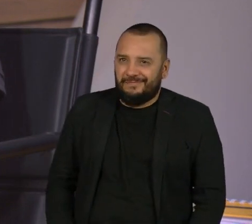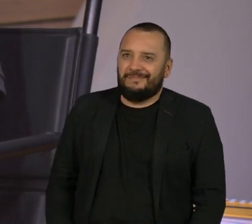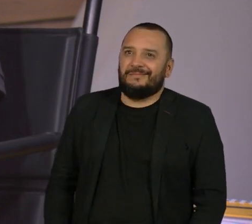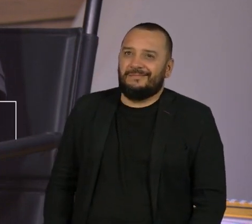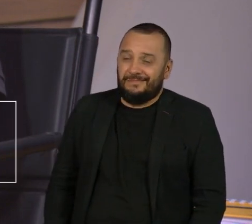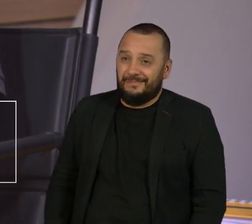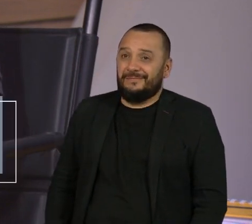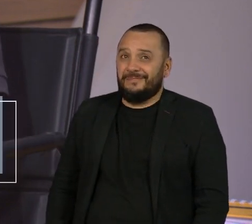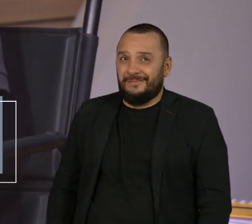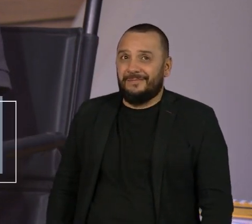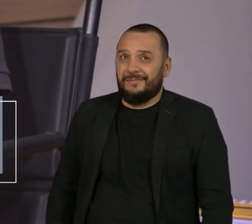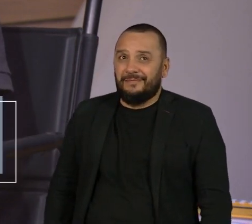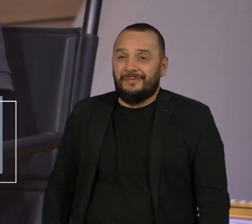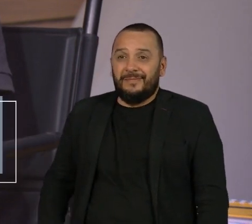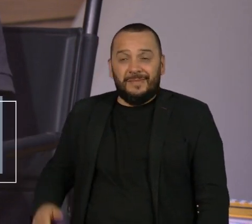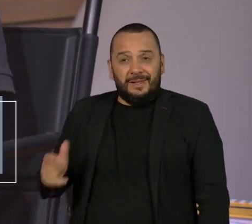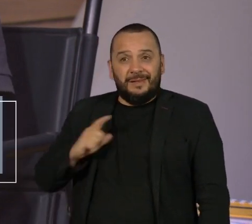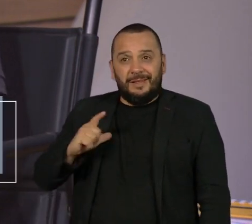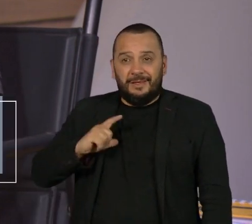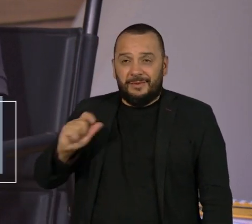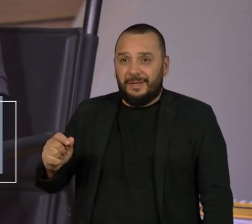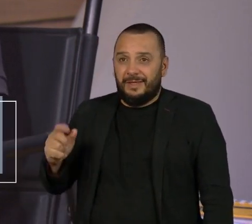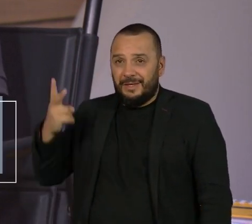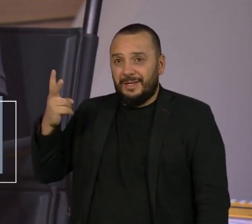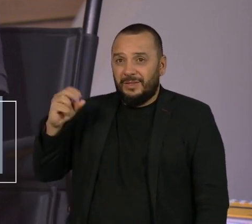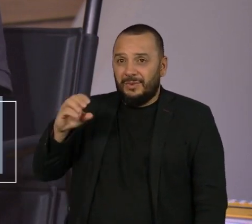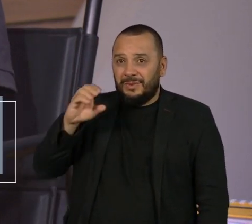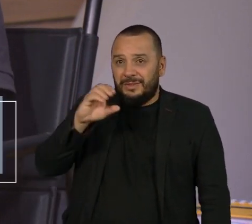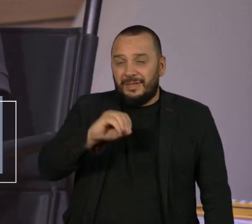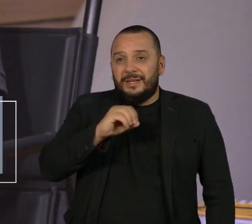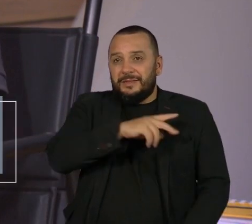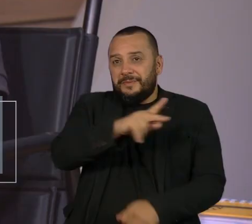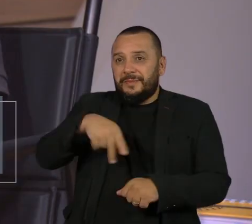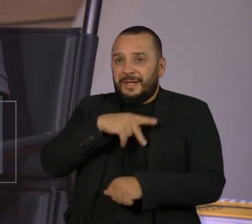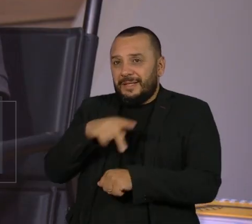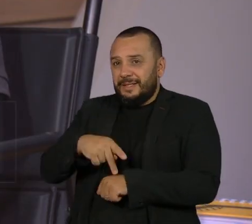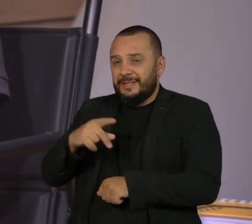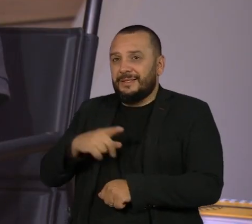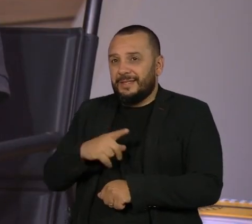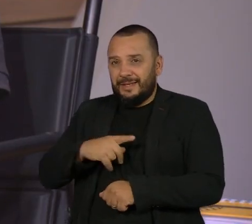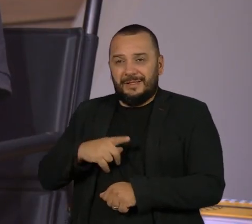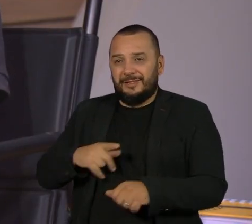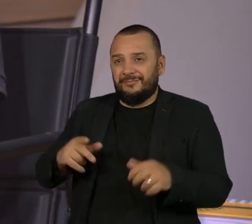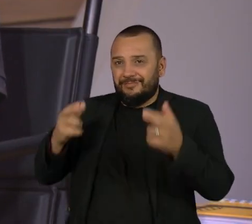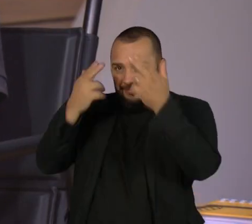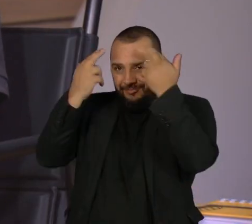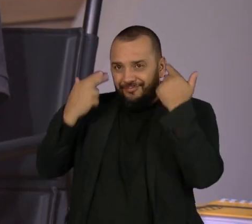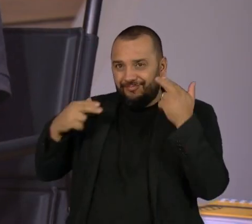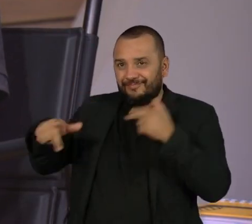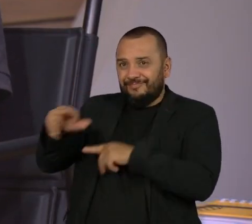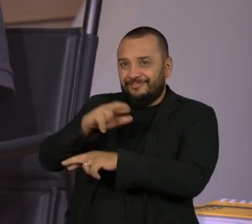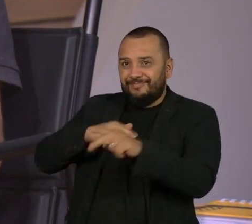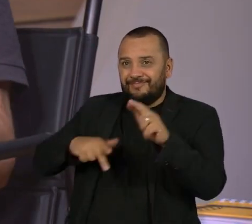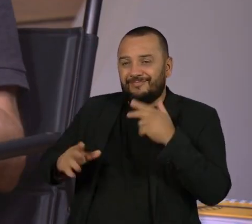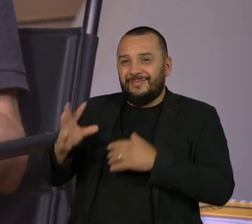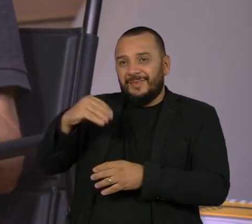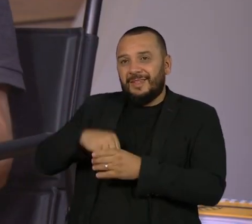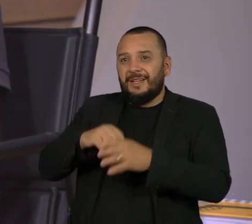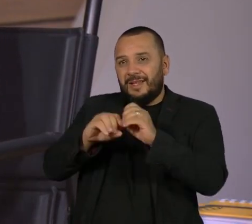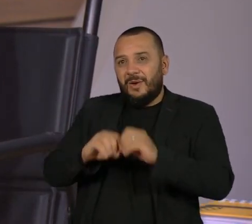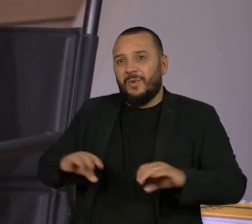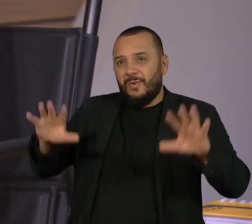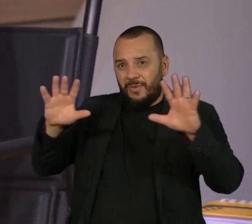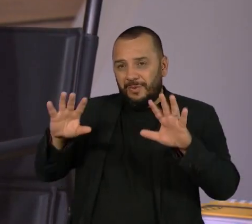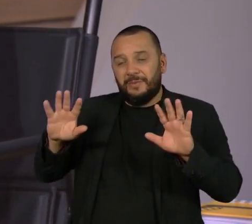de você ter 200 países num grande acordo dentro do sistema ONU. E o sistema ONU só funciona se for